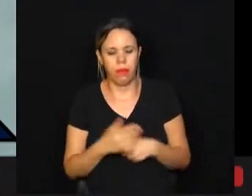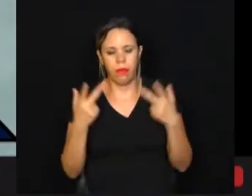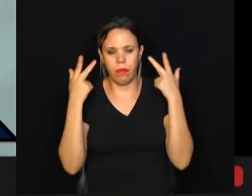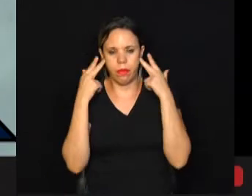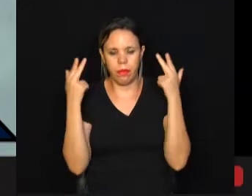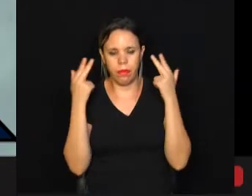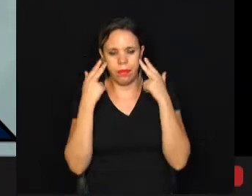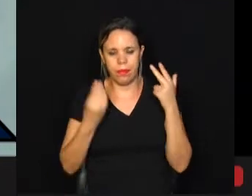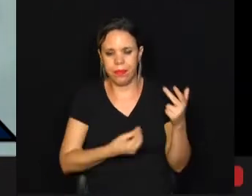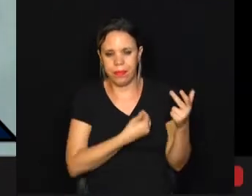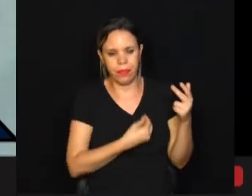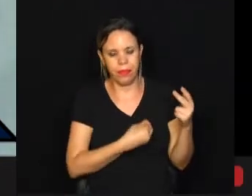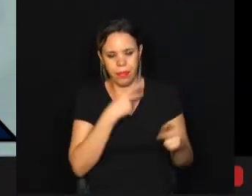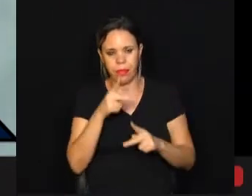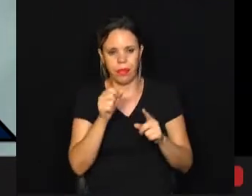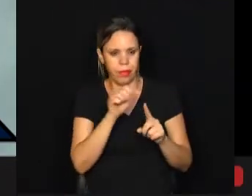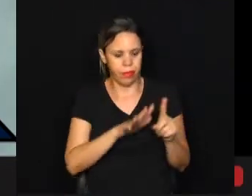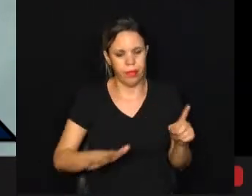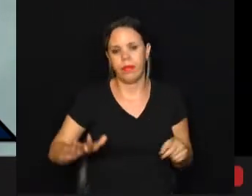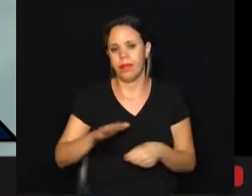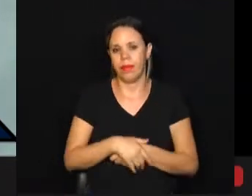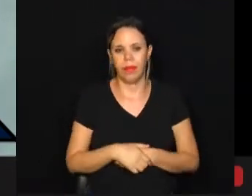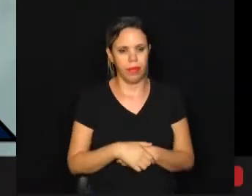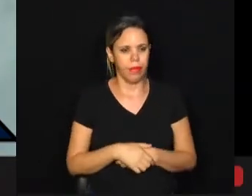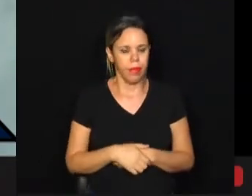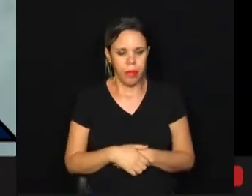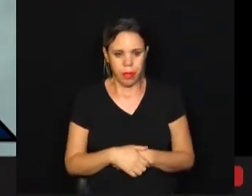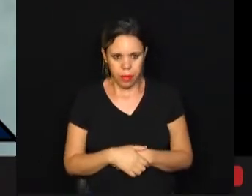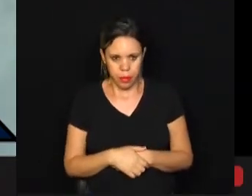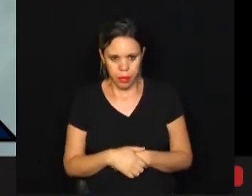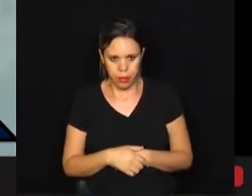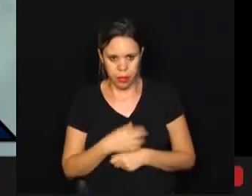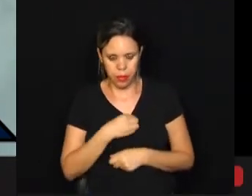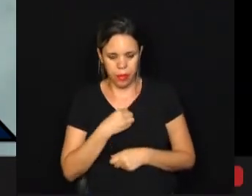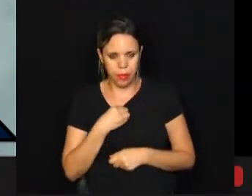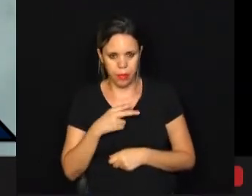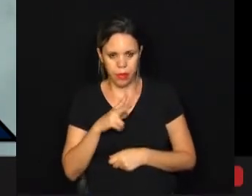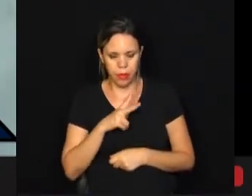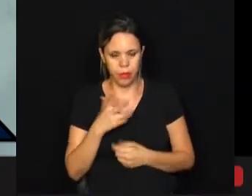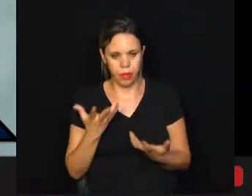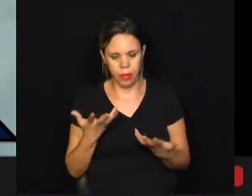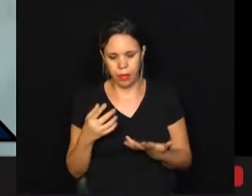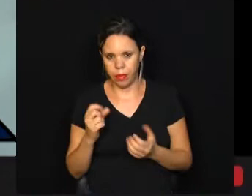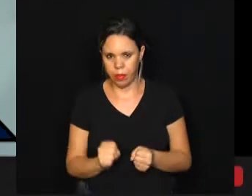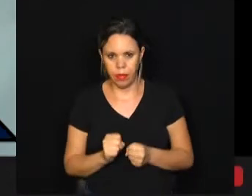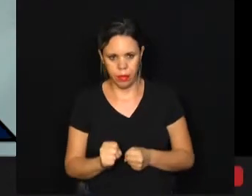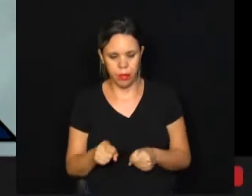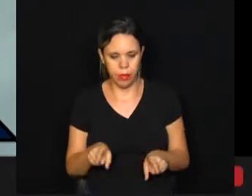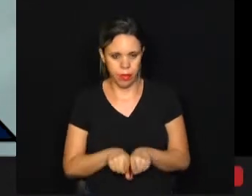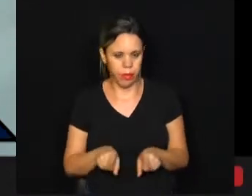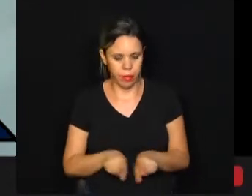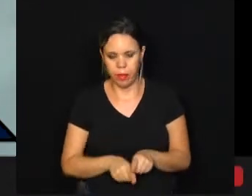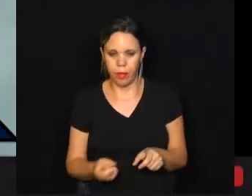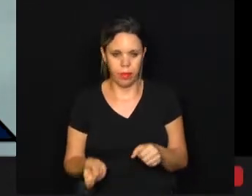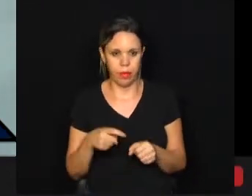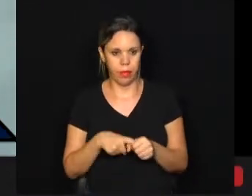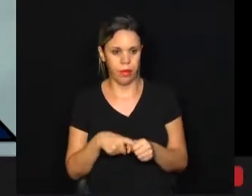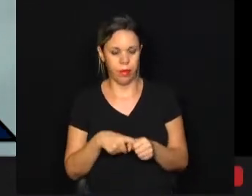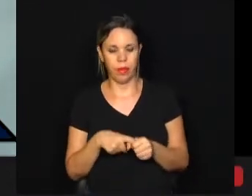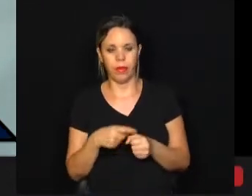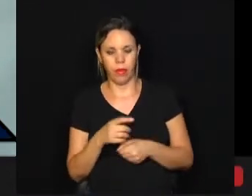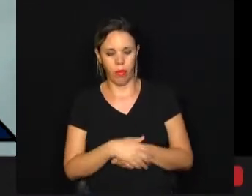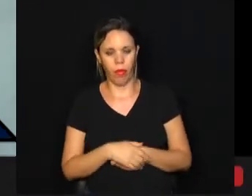da vida da sociedade e, particularmente, que a gente possa também voltar